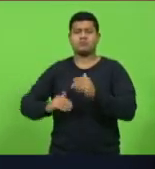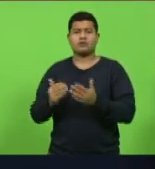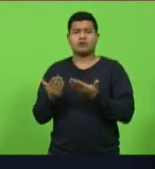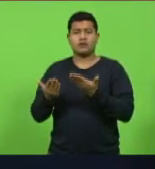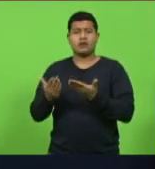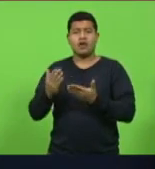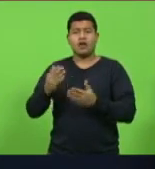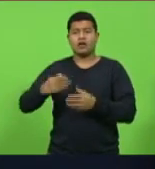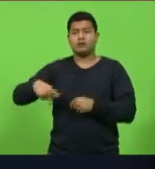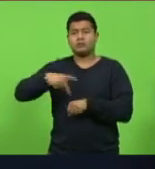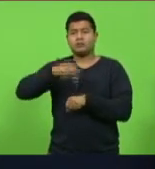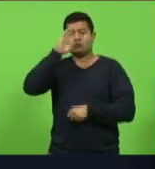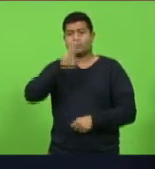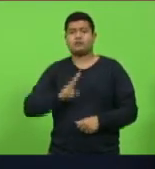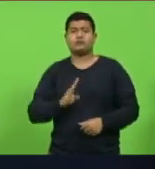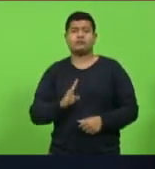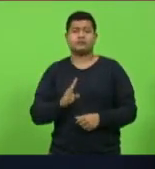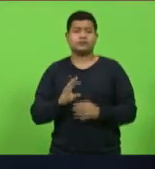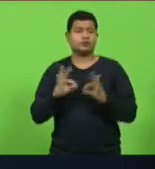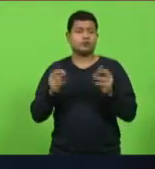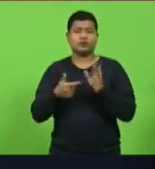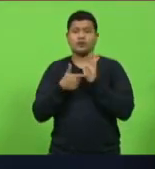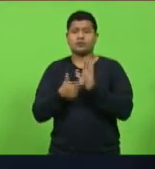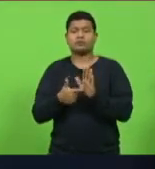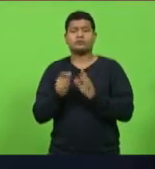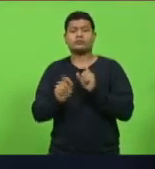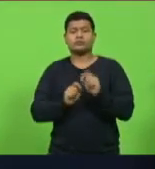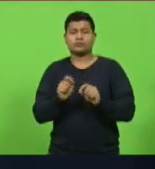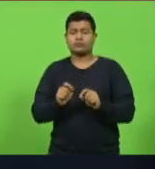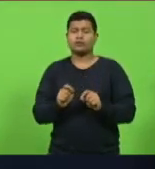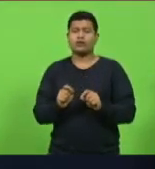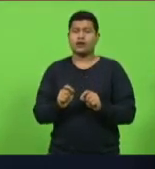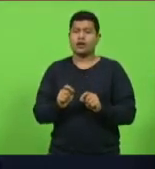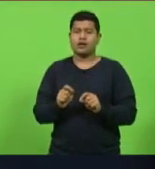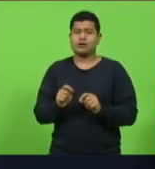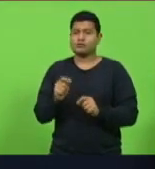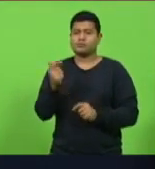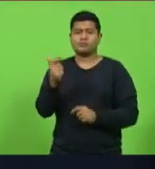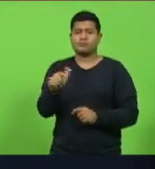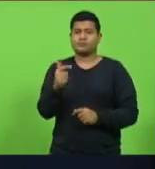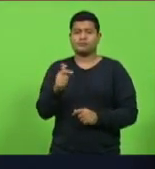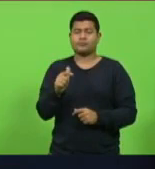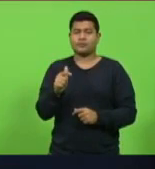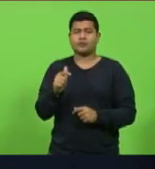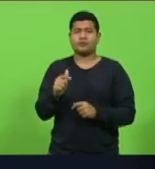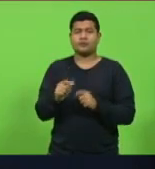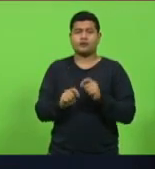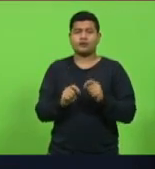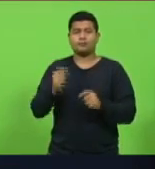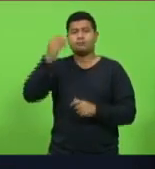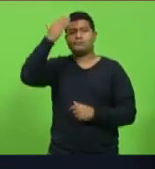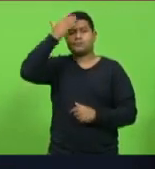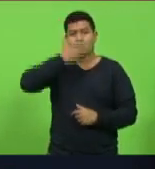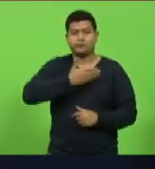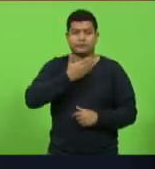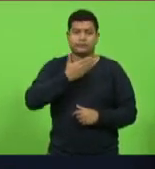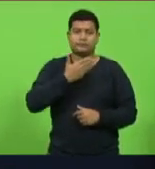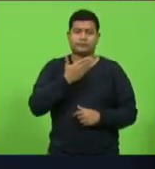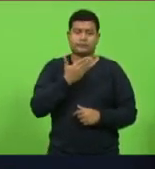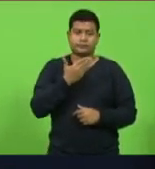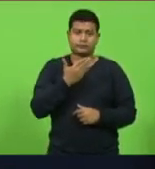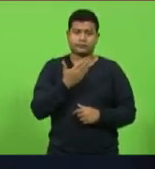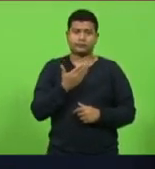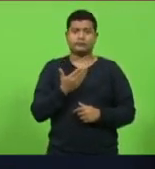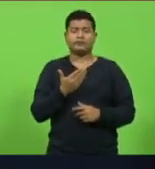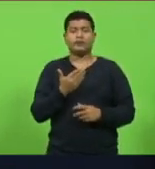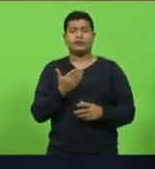e todos eles apontam na mesma direção não há indícios suficientes para